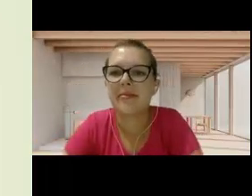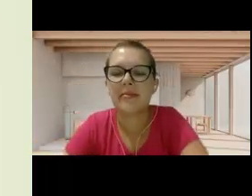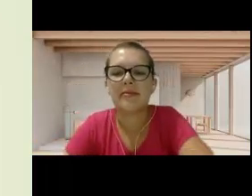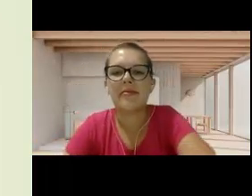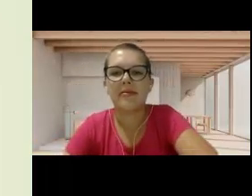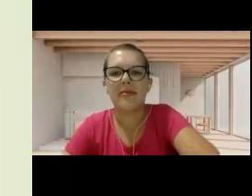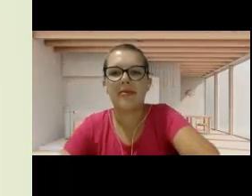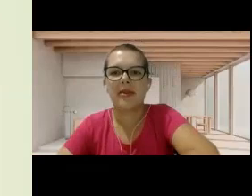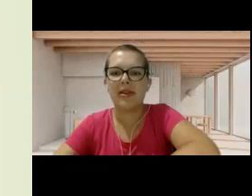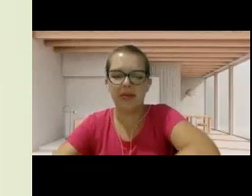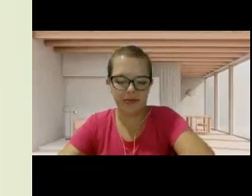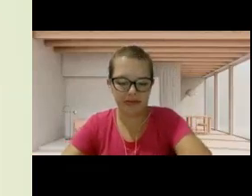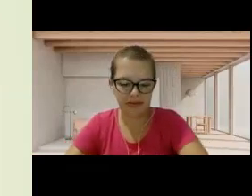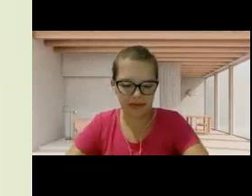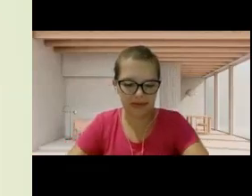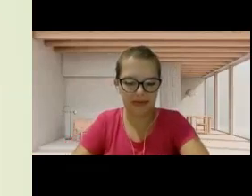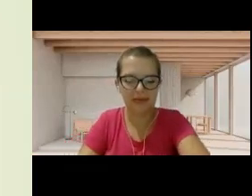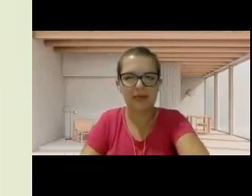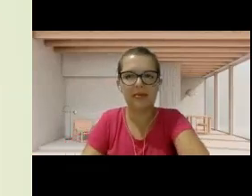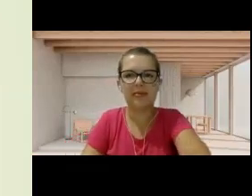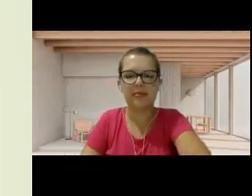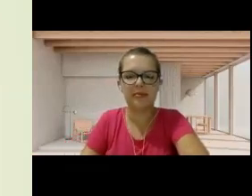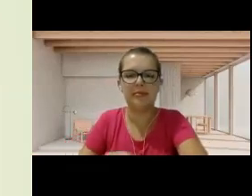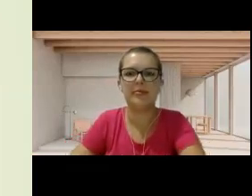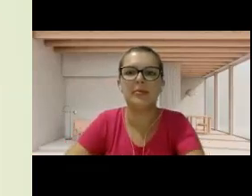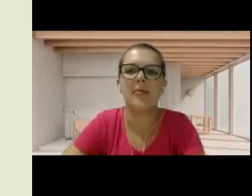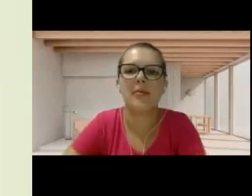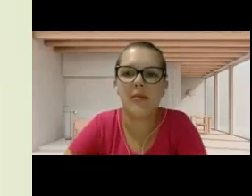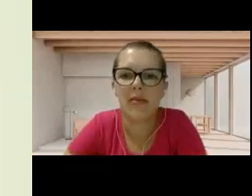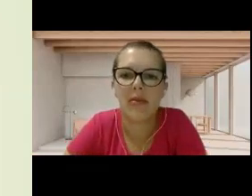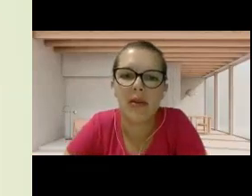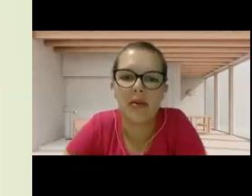conduto, transitório hidráulico. É engenharia civil.